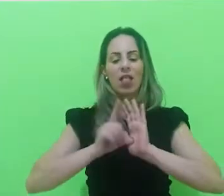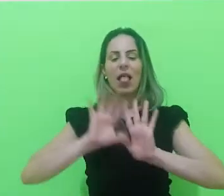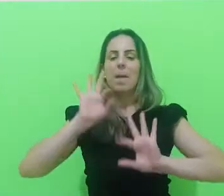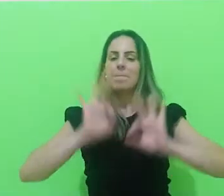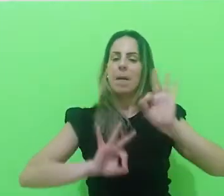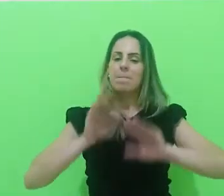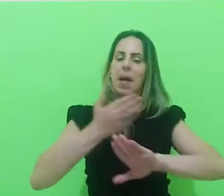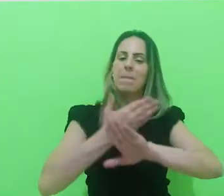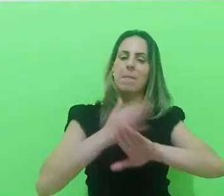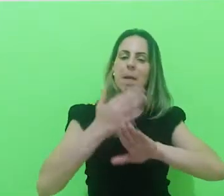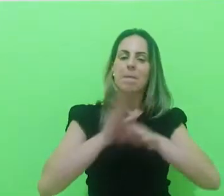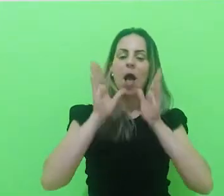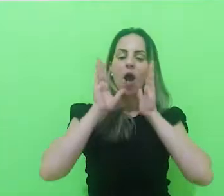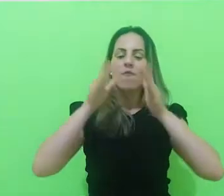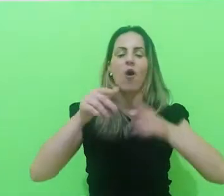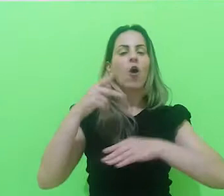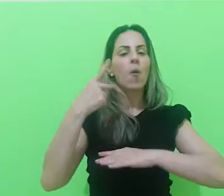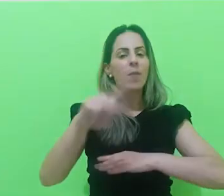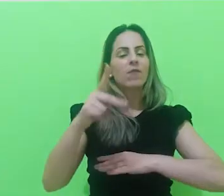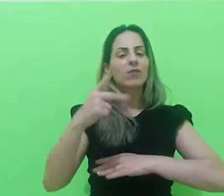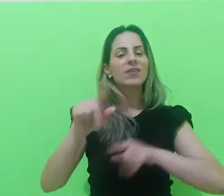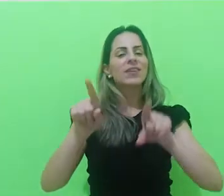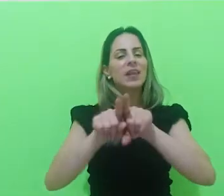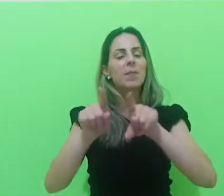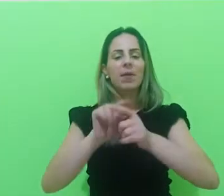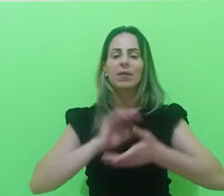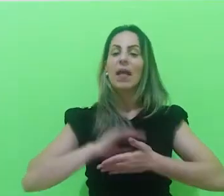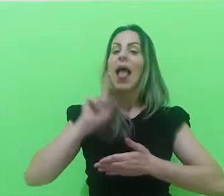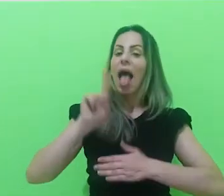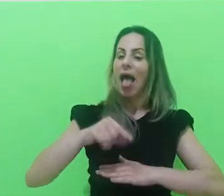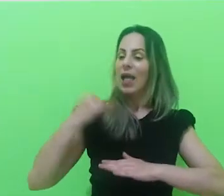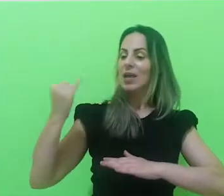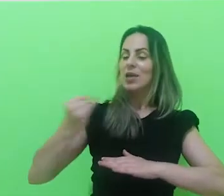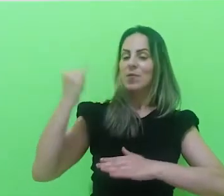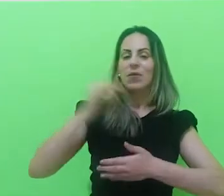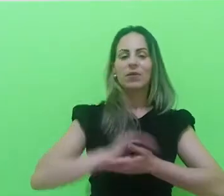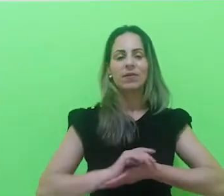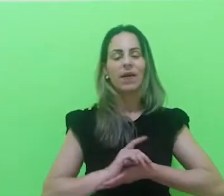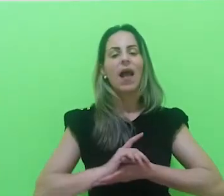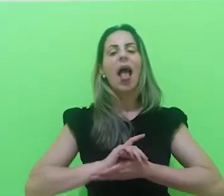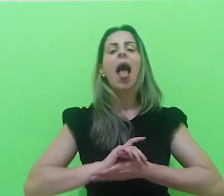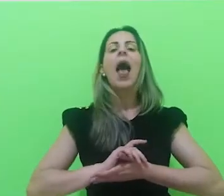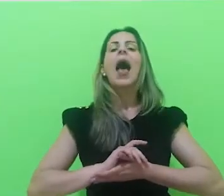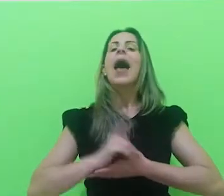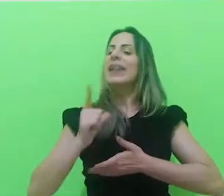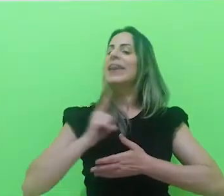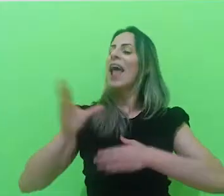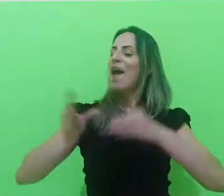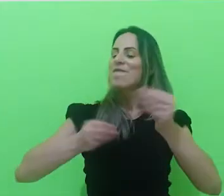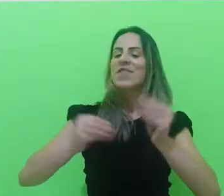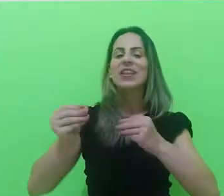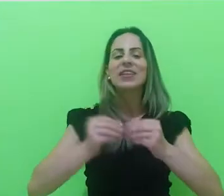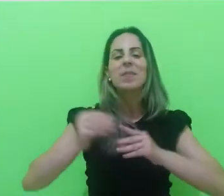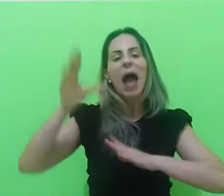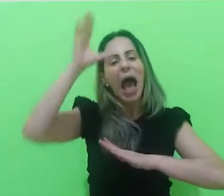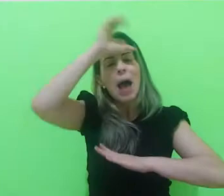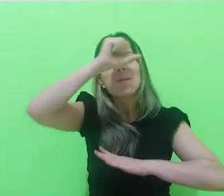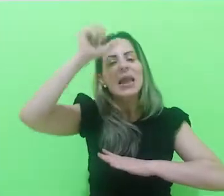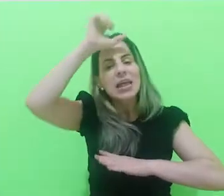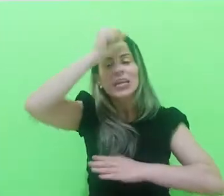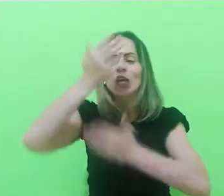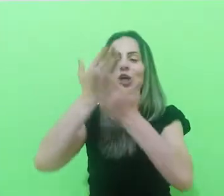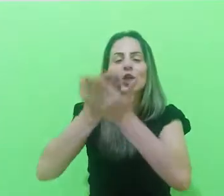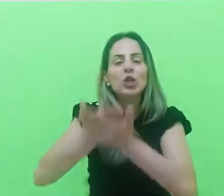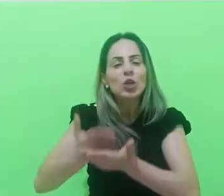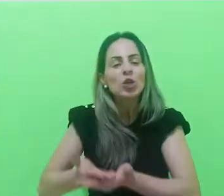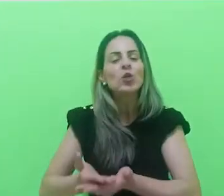treino específico de marketing para você também. Então, isso é importante. Tenha flexibilidade naquilo que você está aprendendo e estude